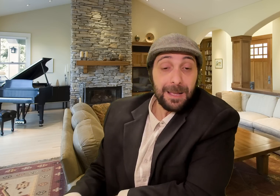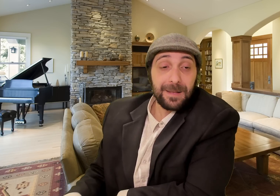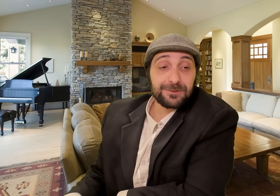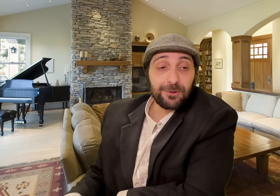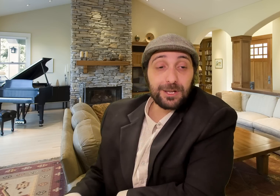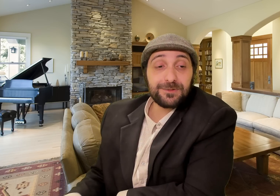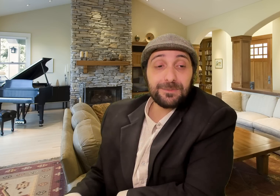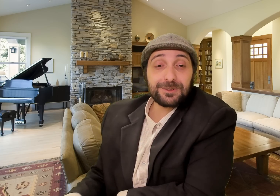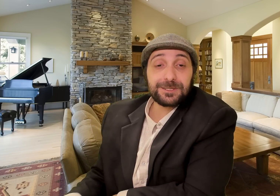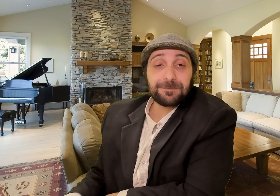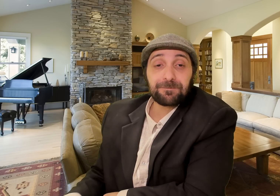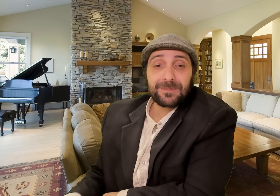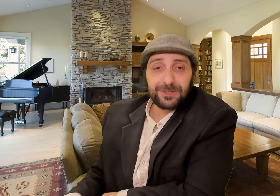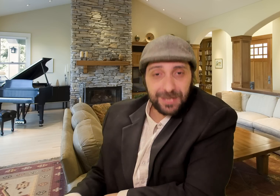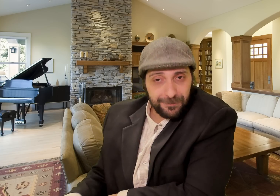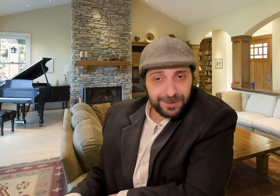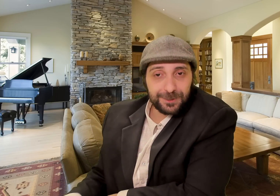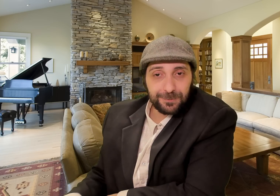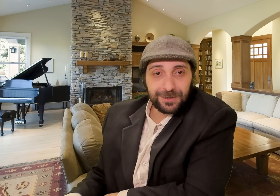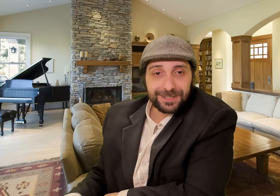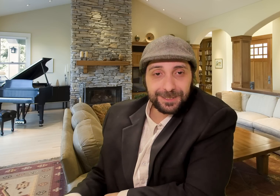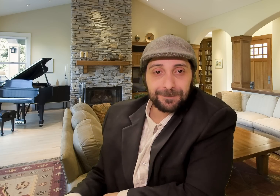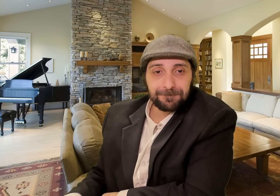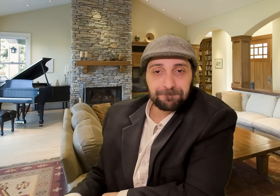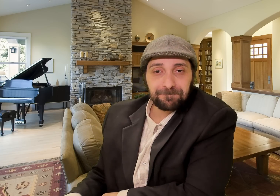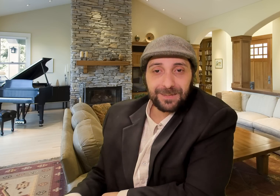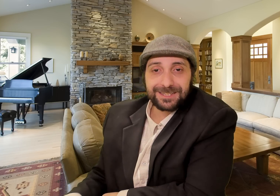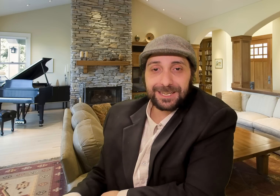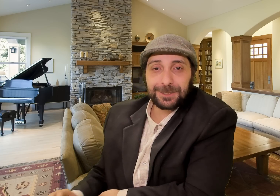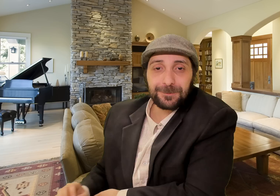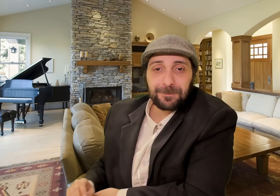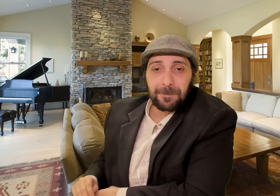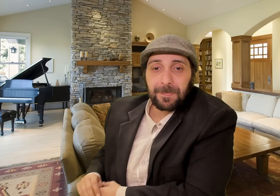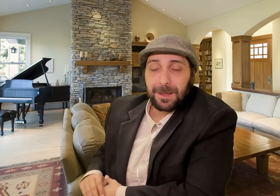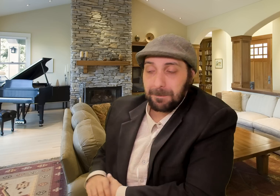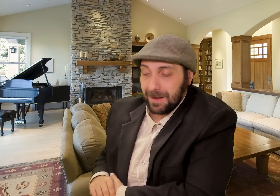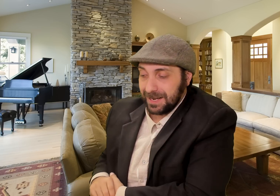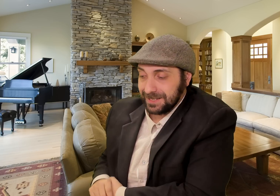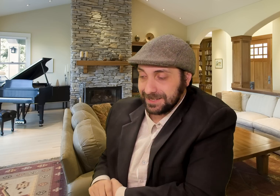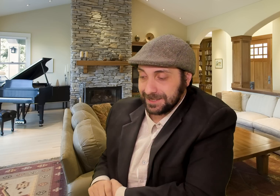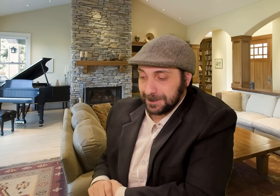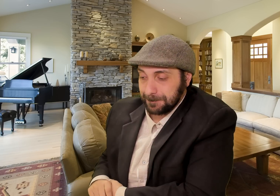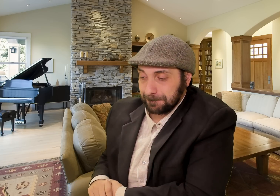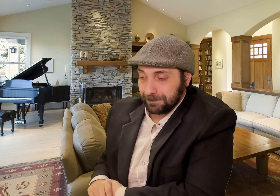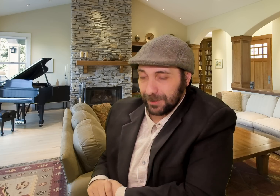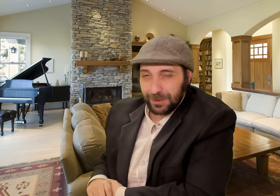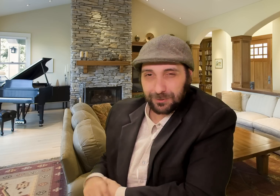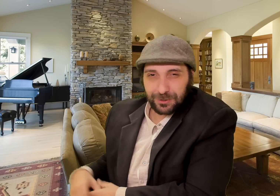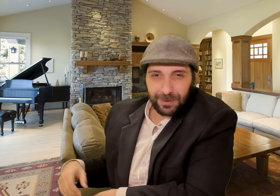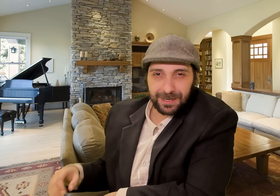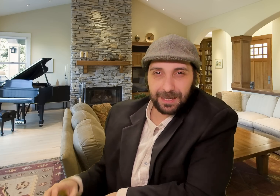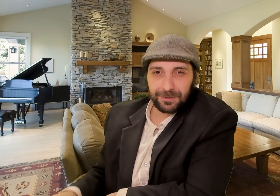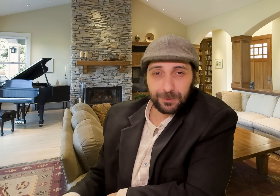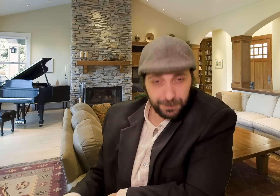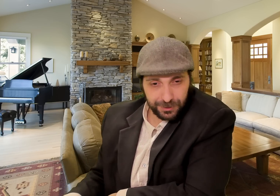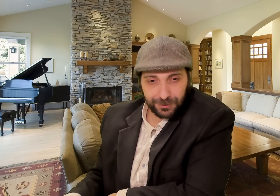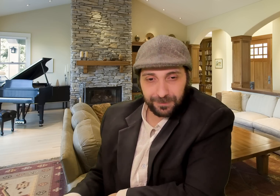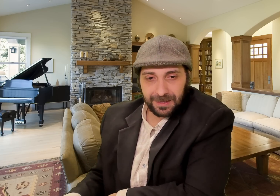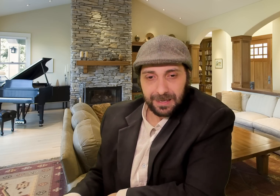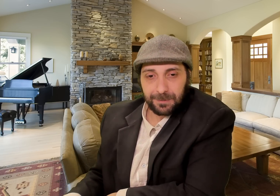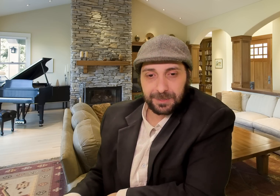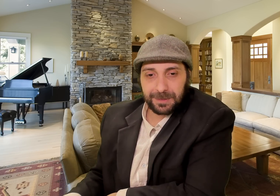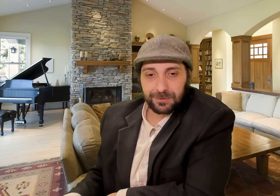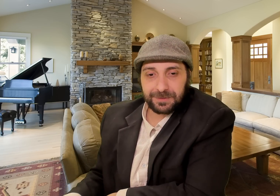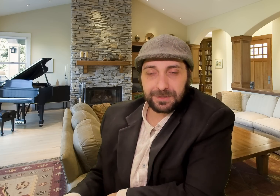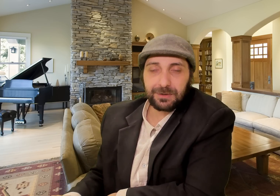pessoal nós vamos já ficando por aqui tá certo mas eu quero te deixar um recado e um pedido